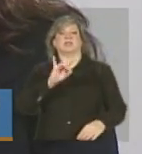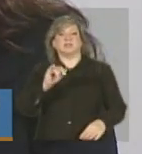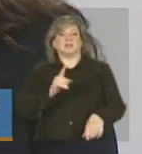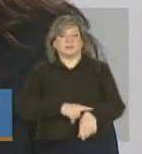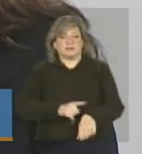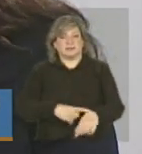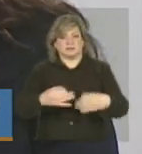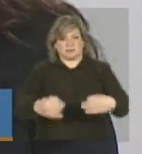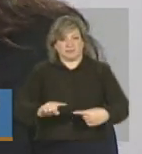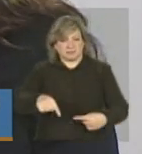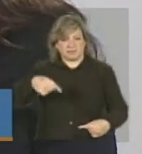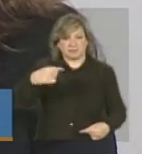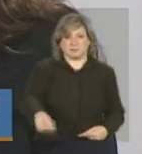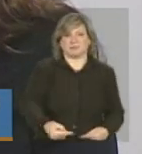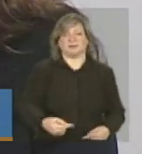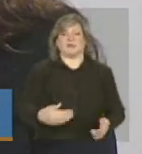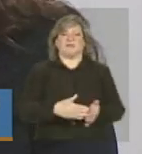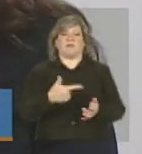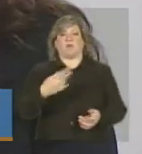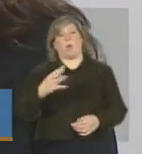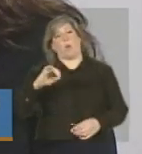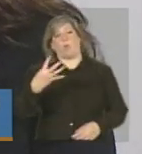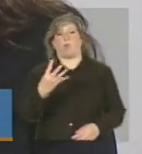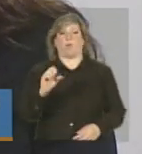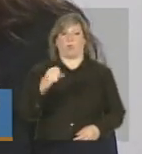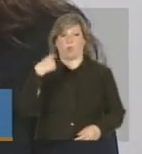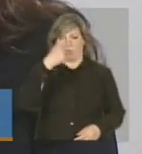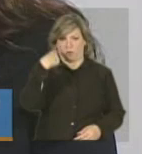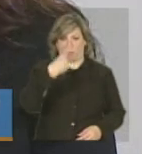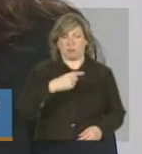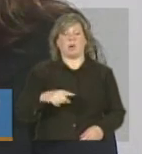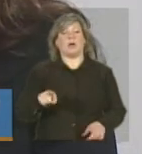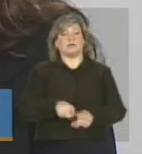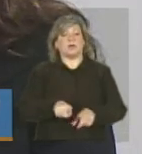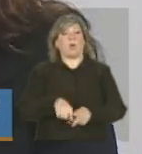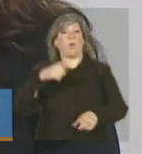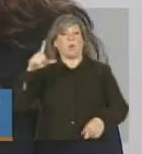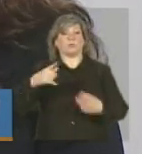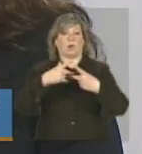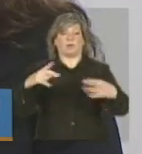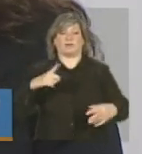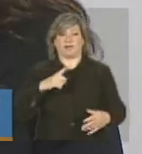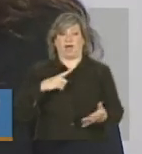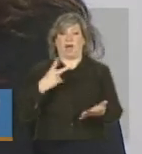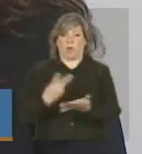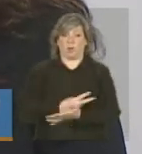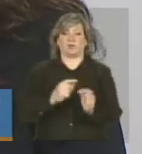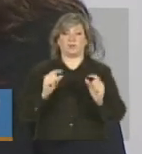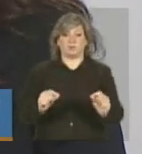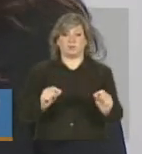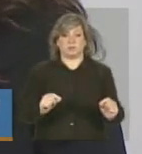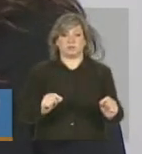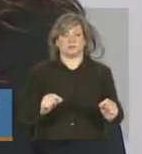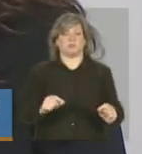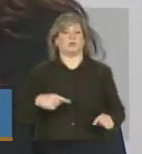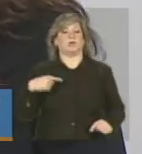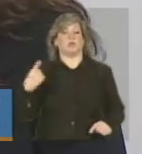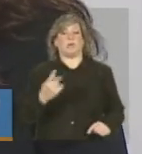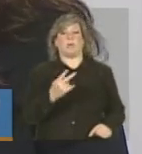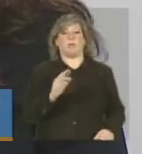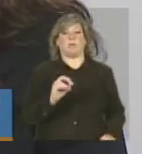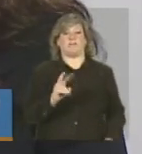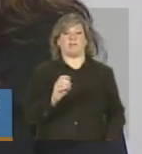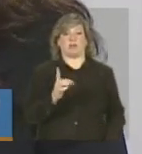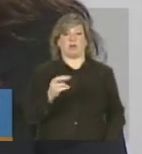no dia posterior ou no máximo 48 horas. E outra coisa que tem acontecido é que os provedores de